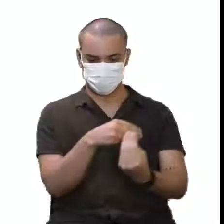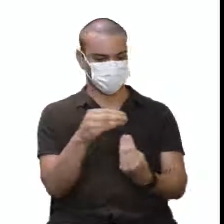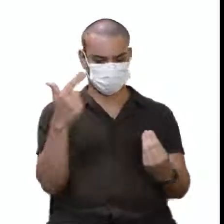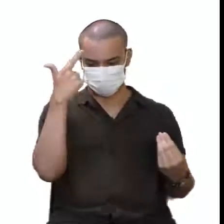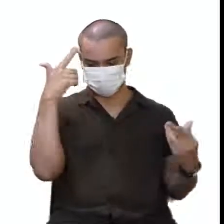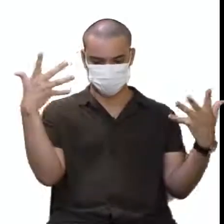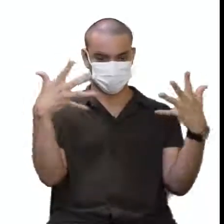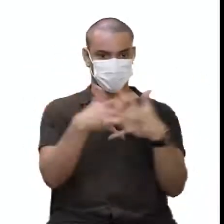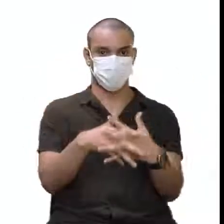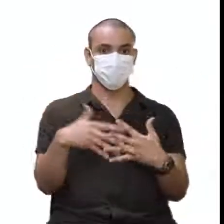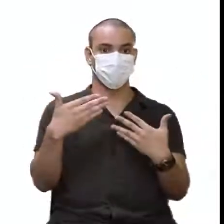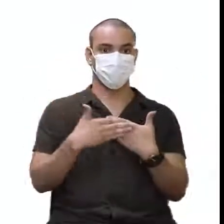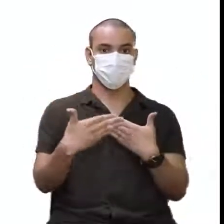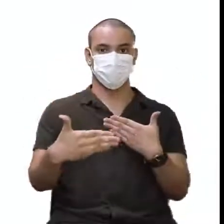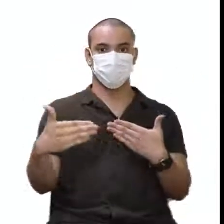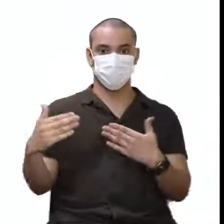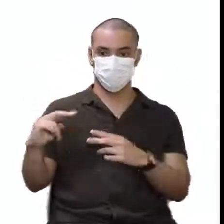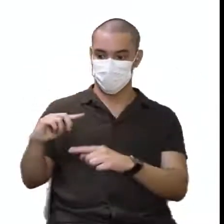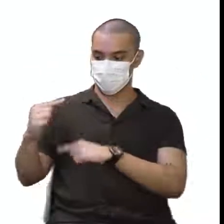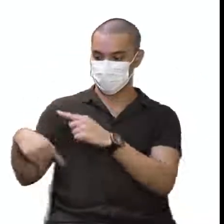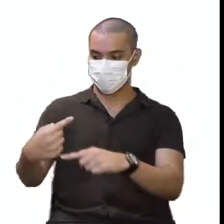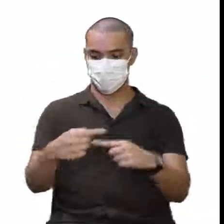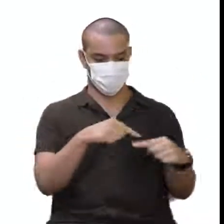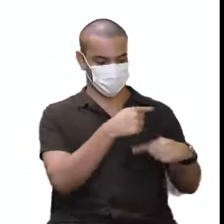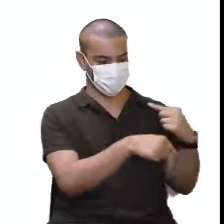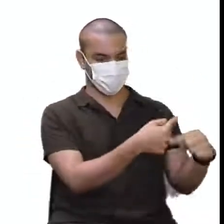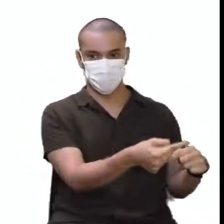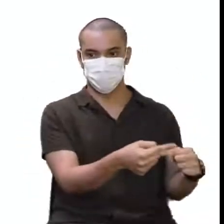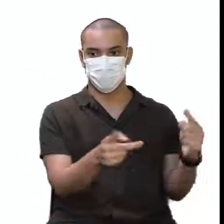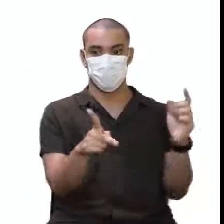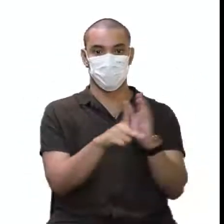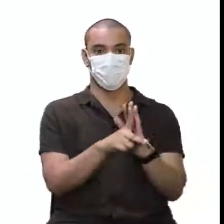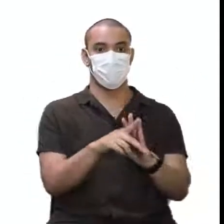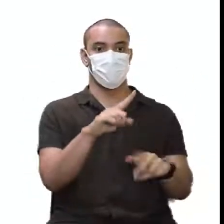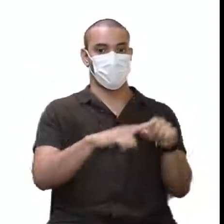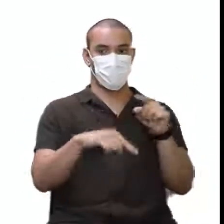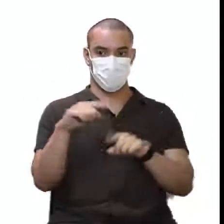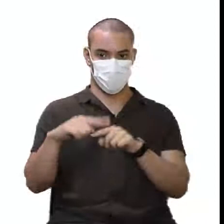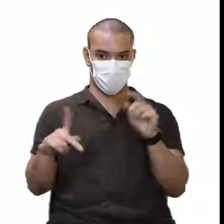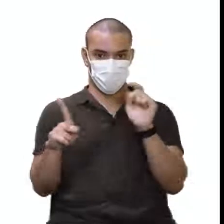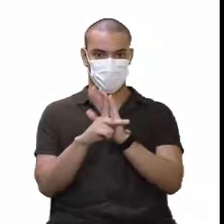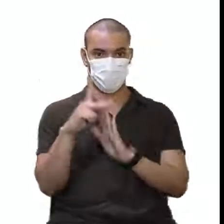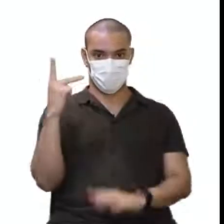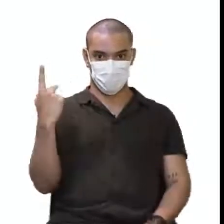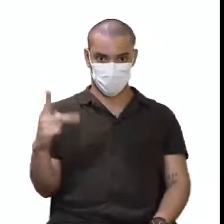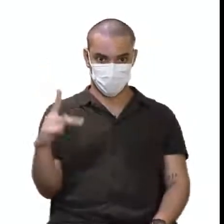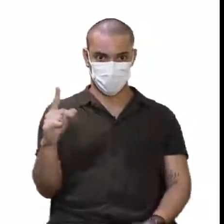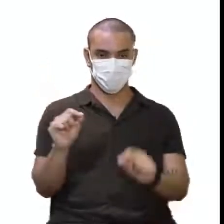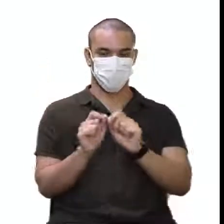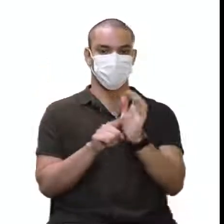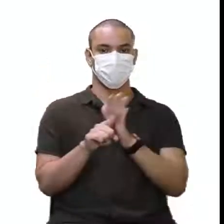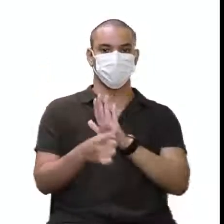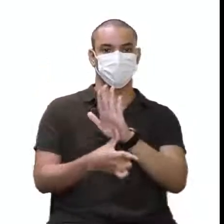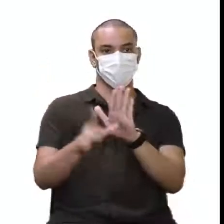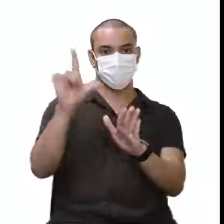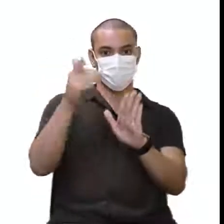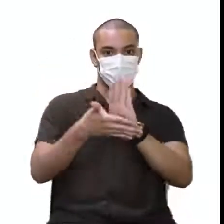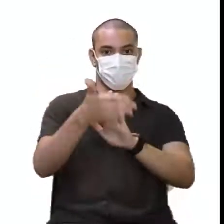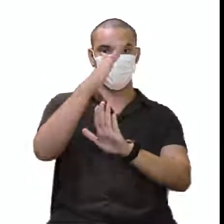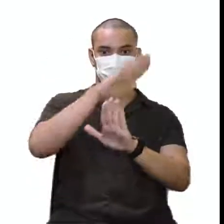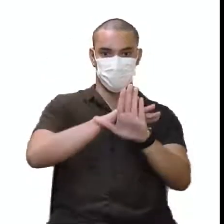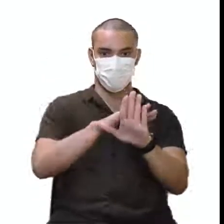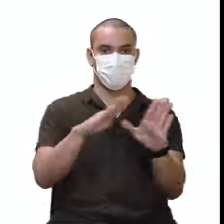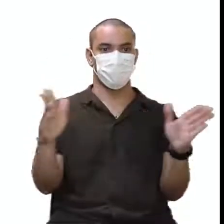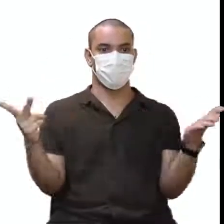mistas ao longo de cada geração, de cada descendente produto, né? Fruto dessa reprodução aí que